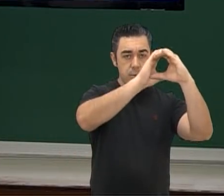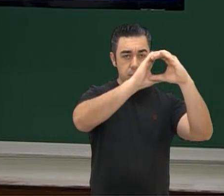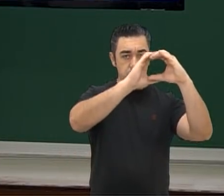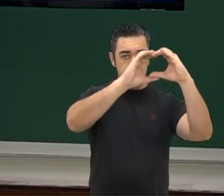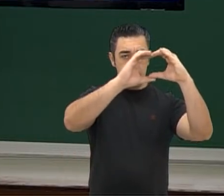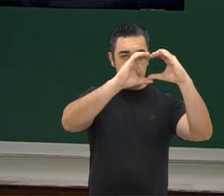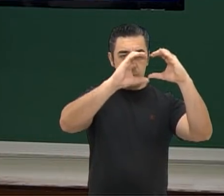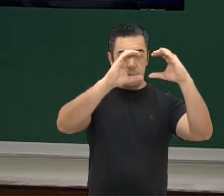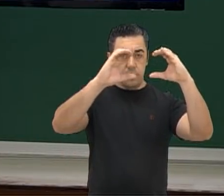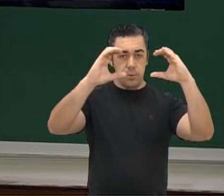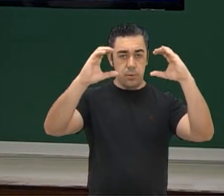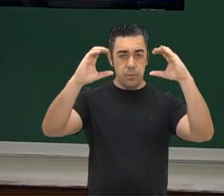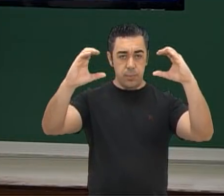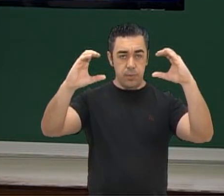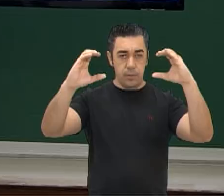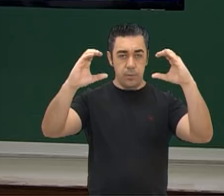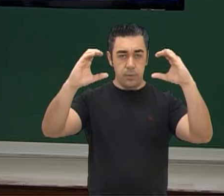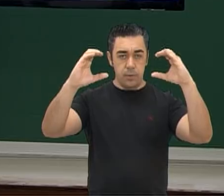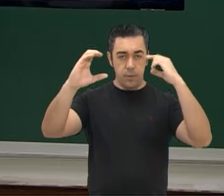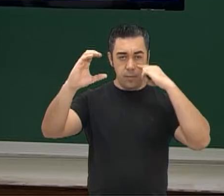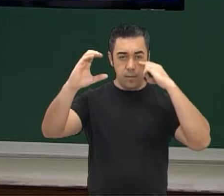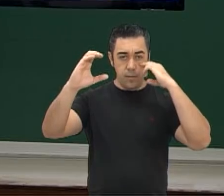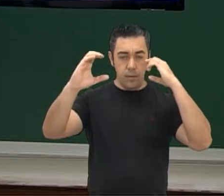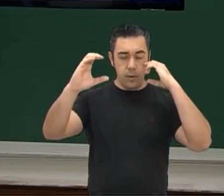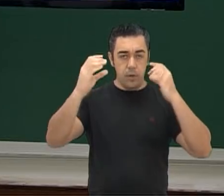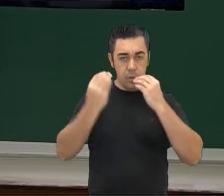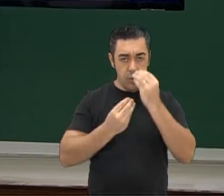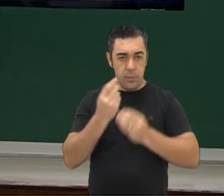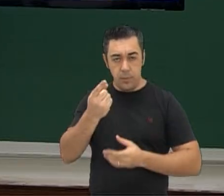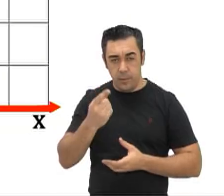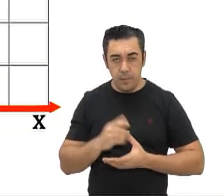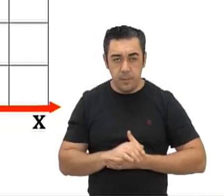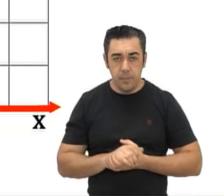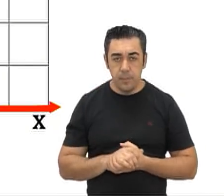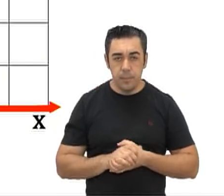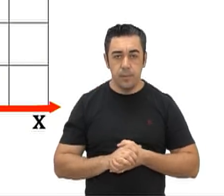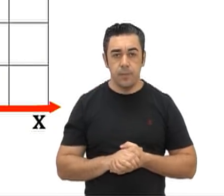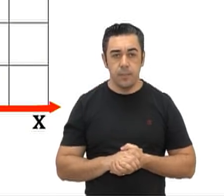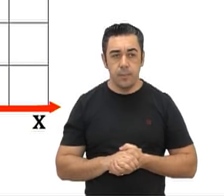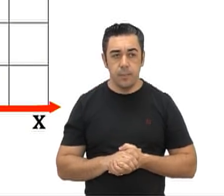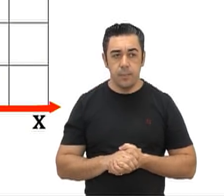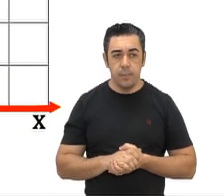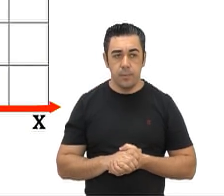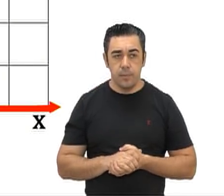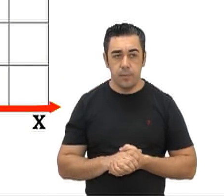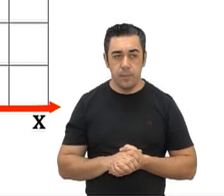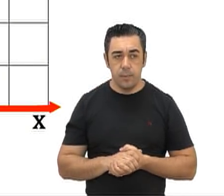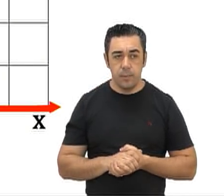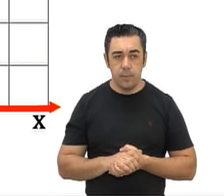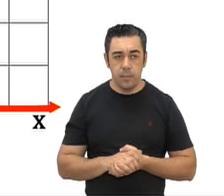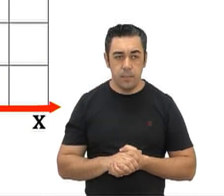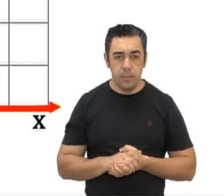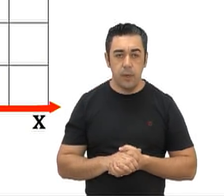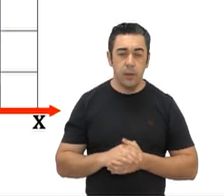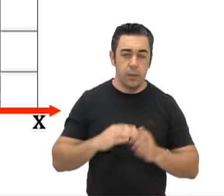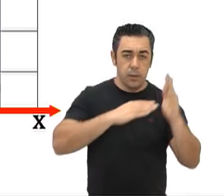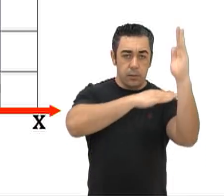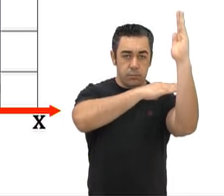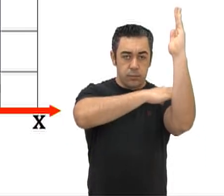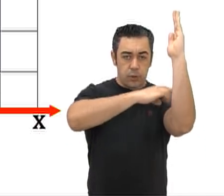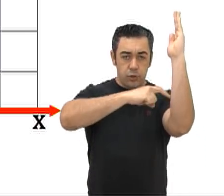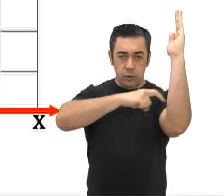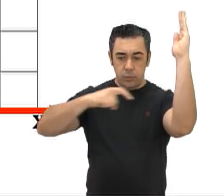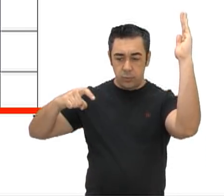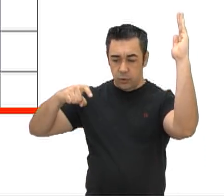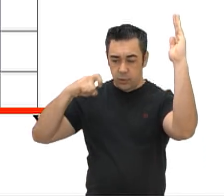transferida para o outro quadrante. Vamos confirmar como que ela vai ficar? Ó, só lembrando, o eixo X e o eixo